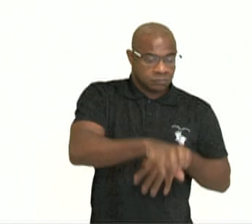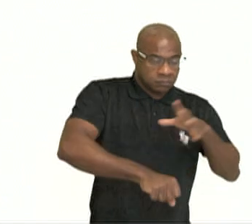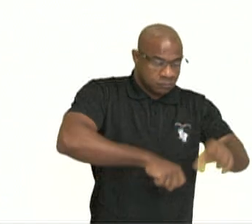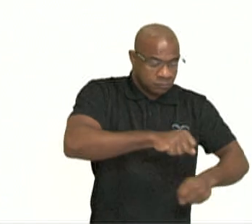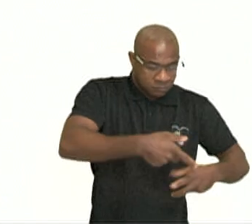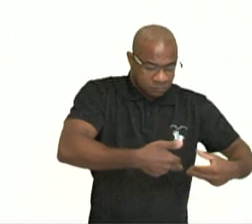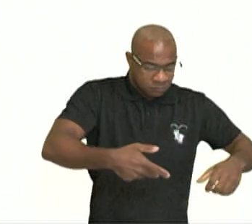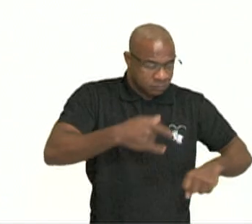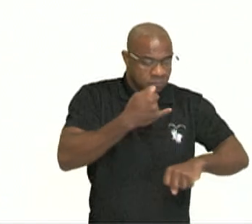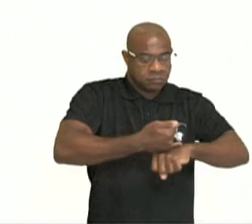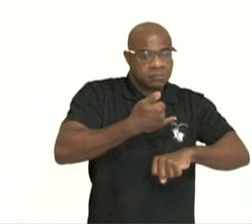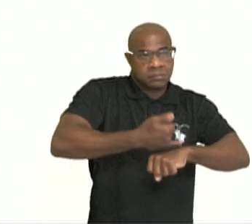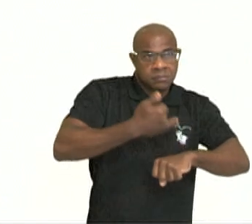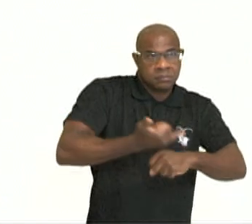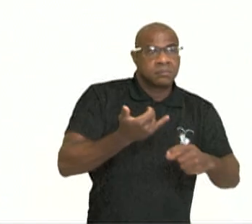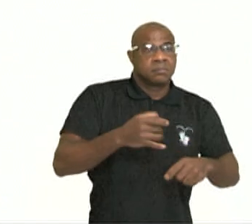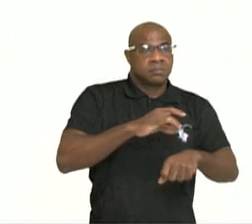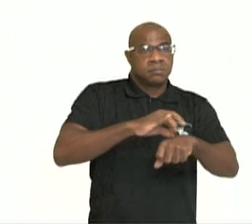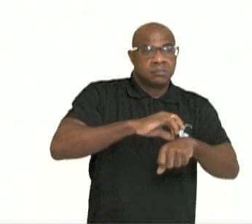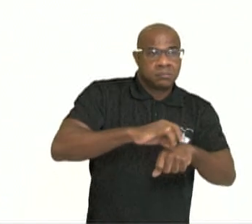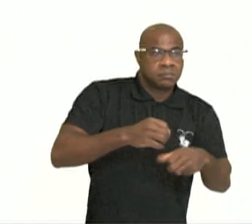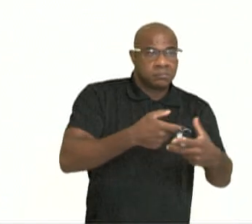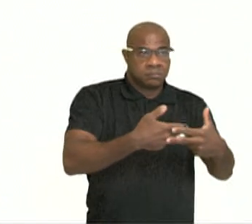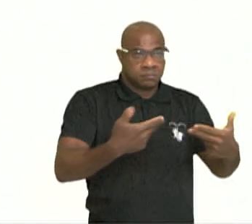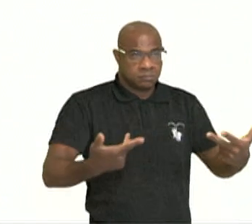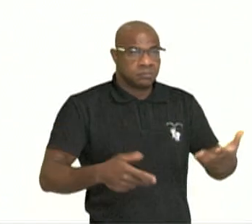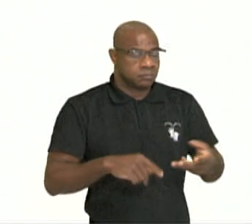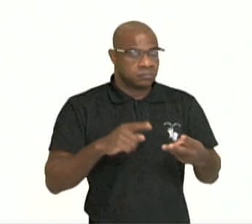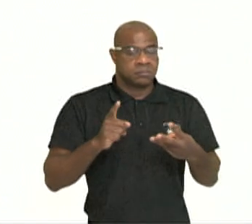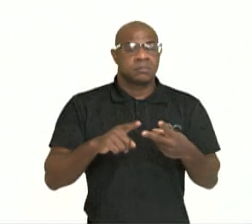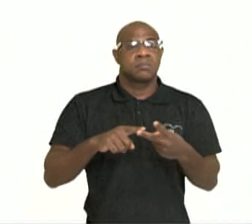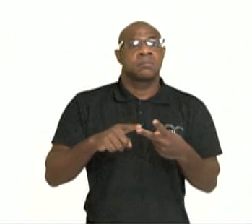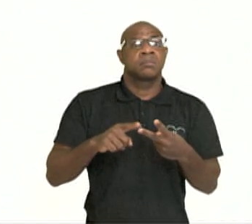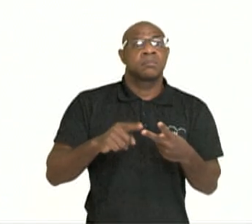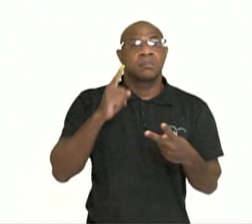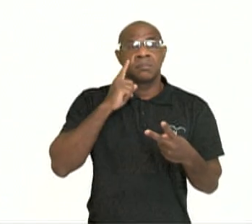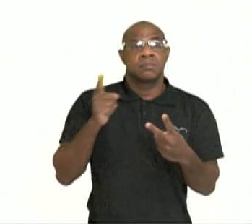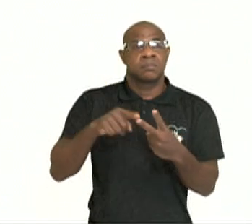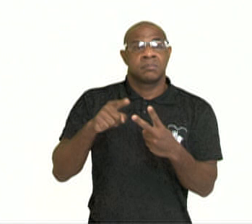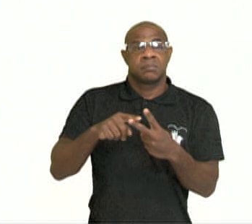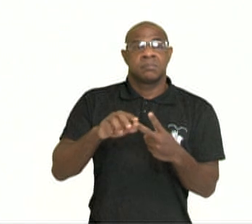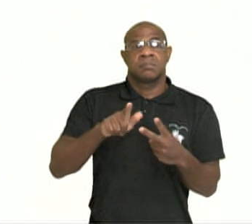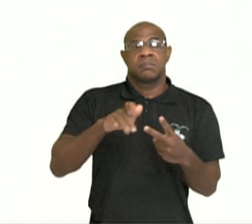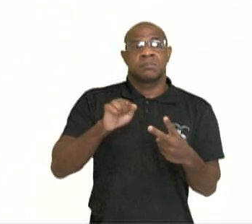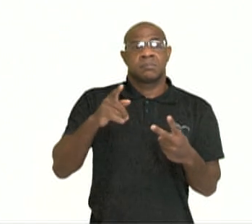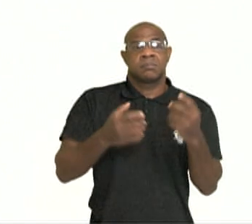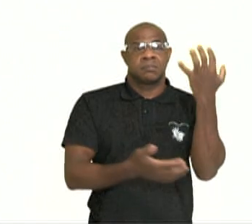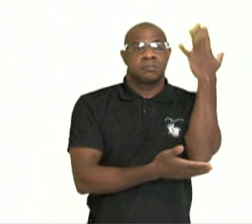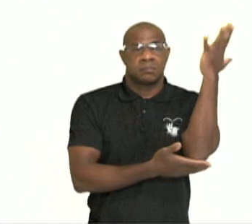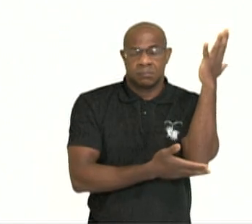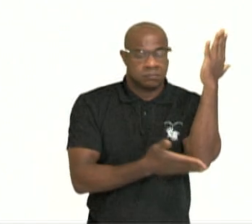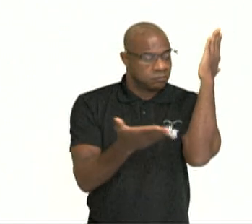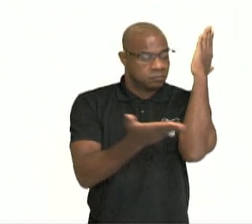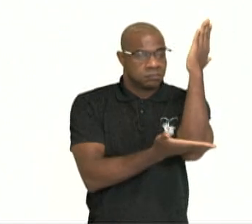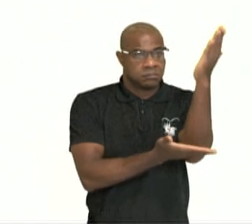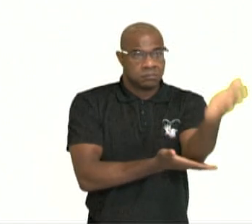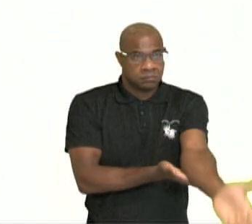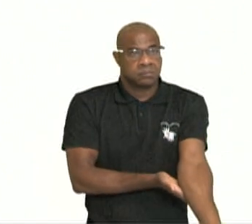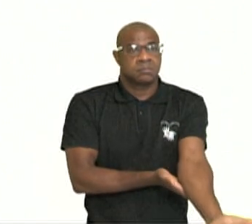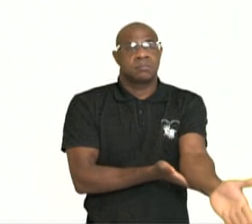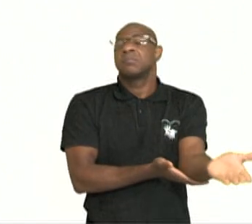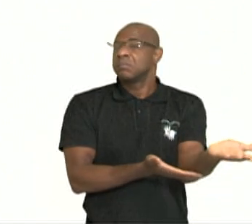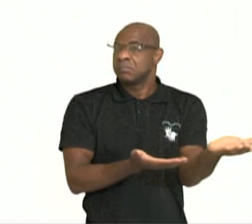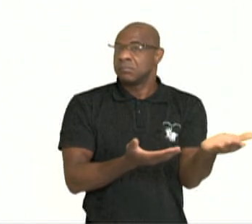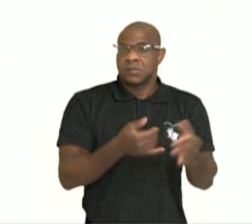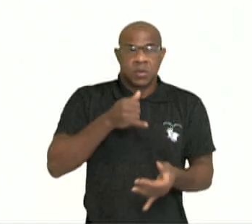e mármore, entre outros. Que eu posso tirar vegetal, madeira, erva mate, pinhão, bem relacionado à